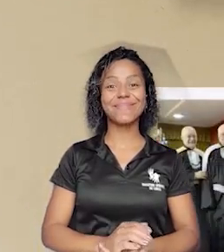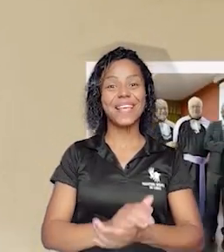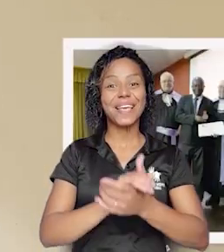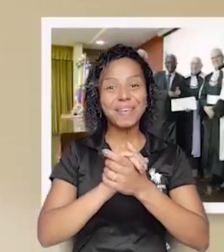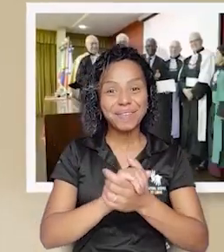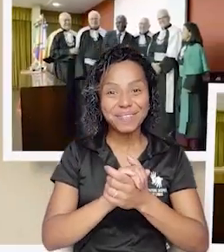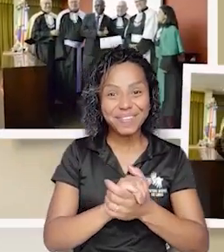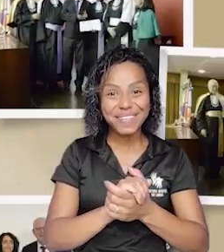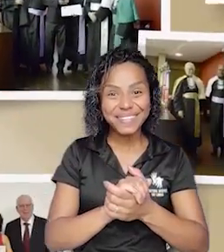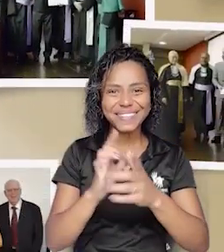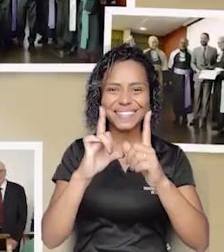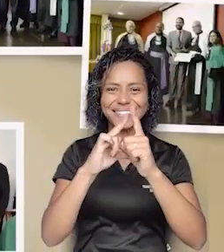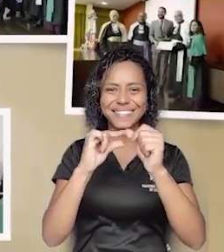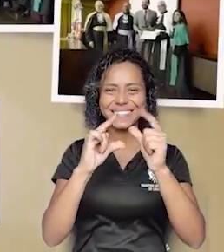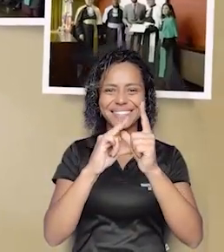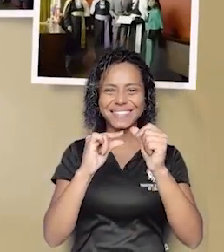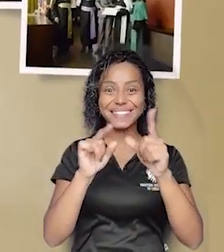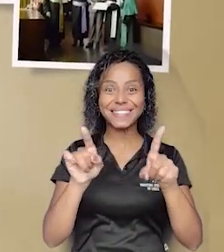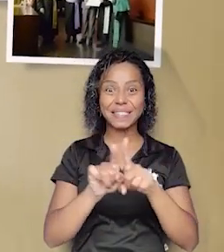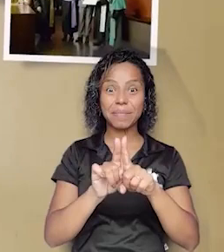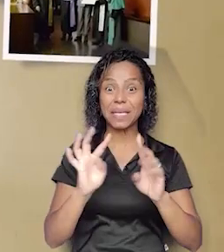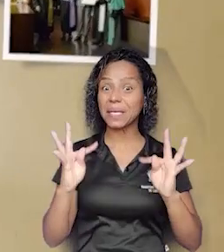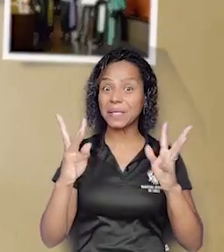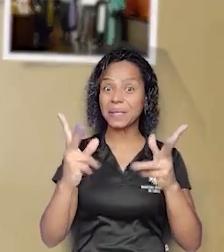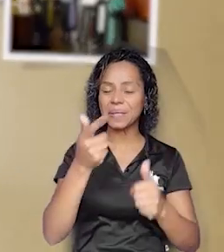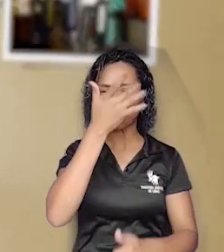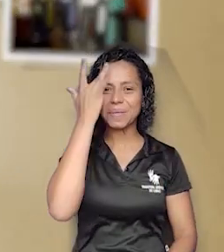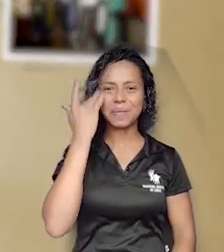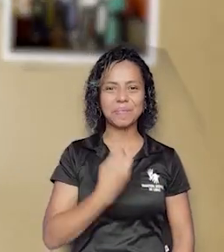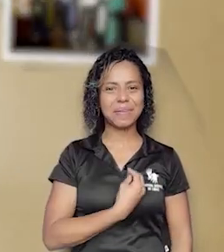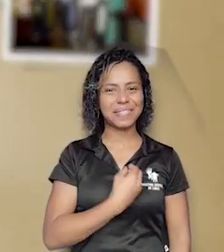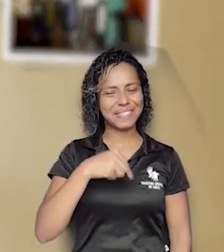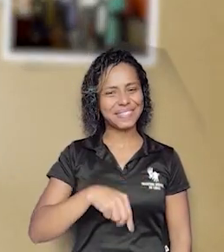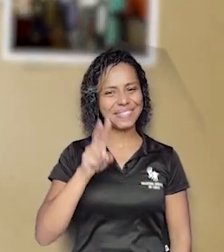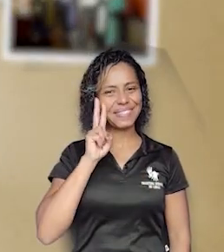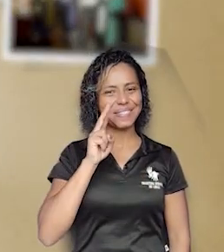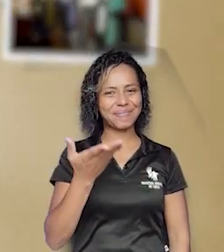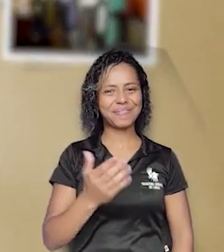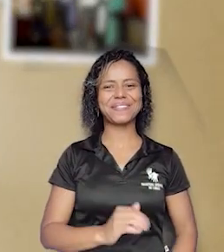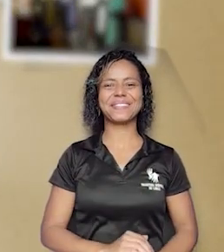Parabéns, UFJF, e a todos e todas que fazem parte dessa história.